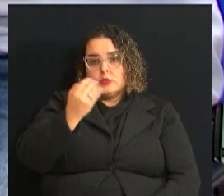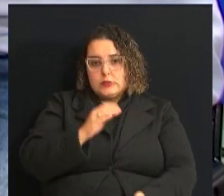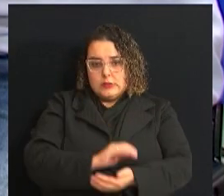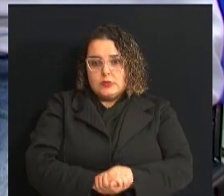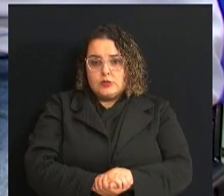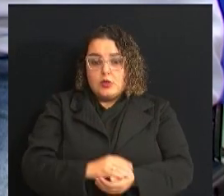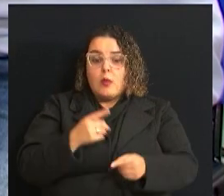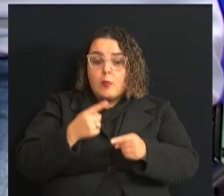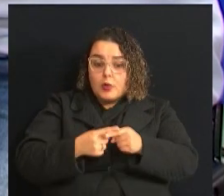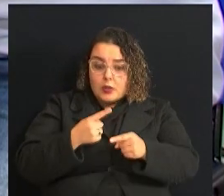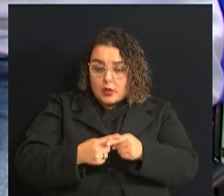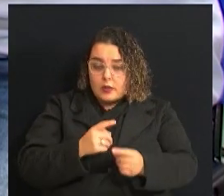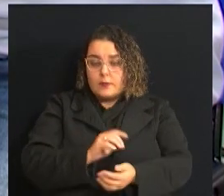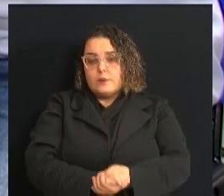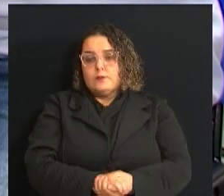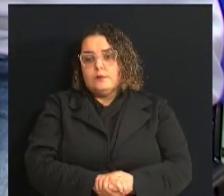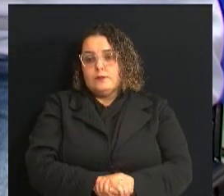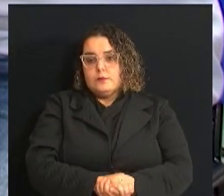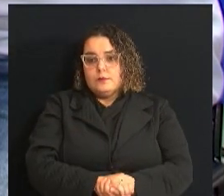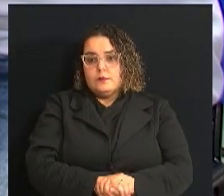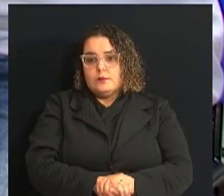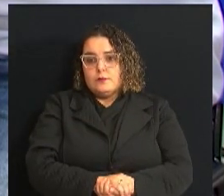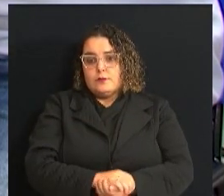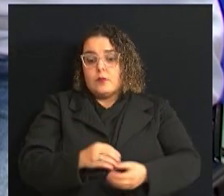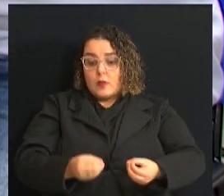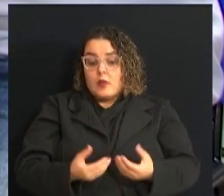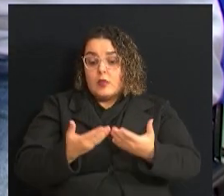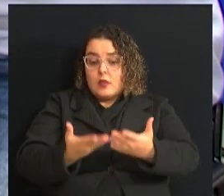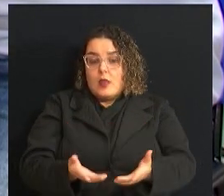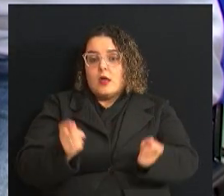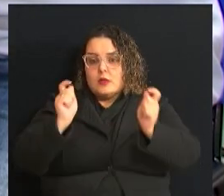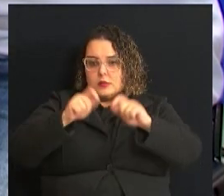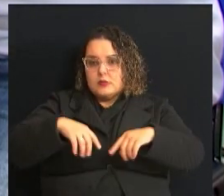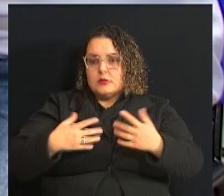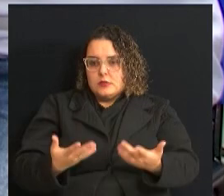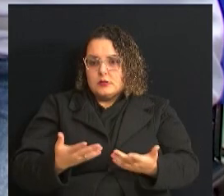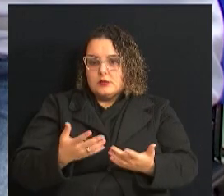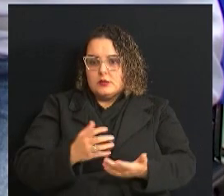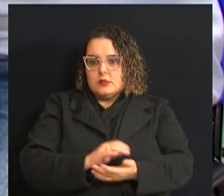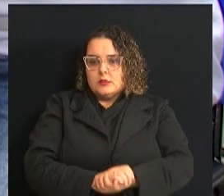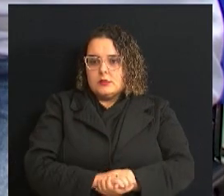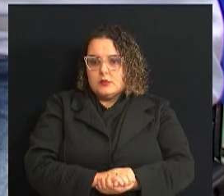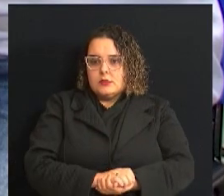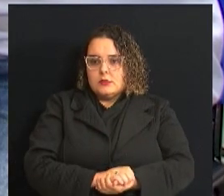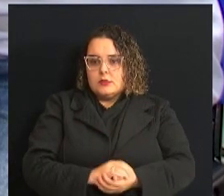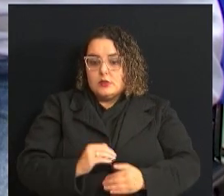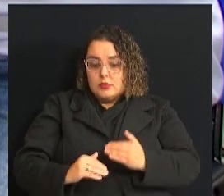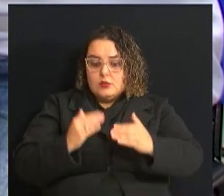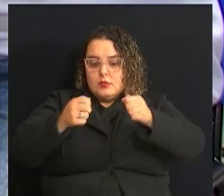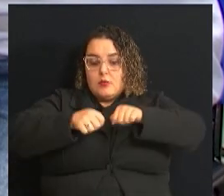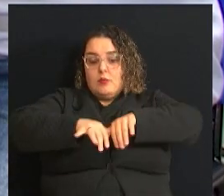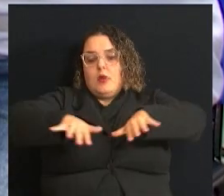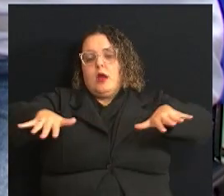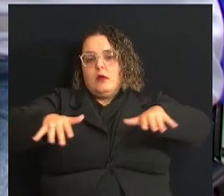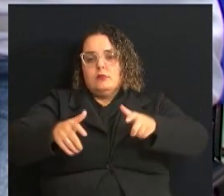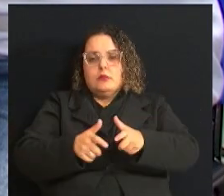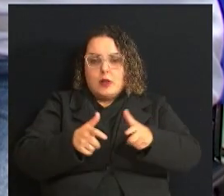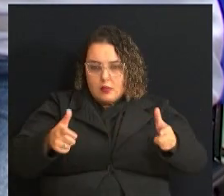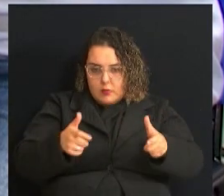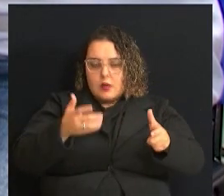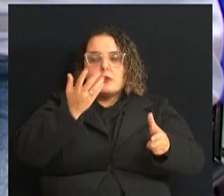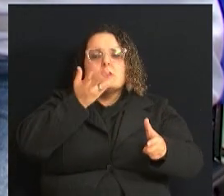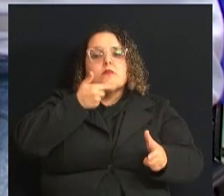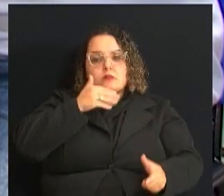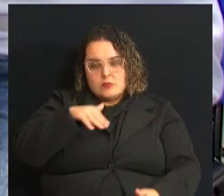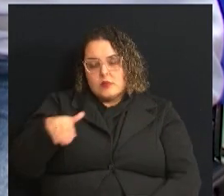porque ela proporciona essa possibilidade, né, de formação mais ampla para a maioria das crianças,